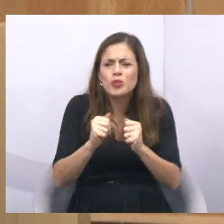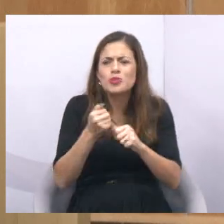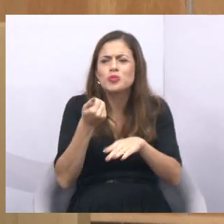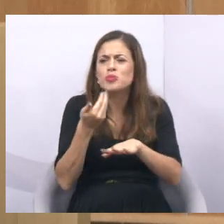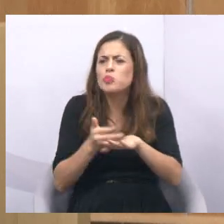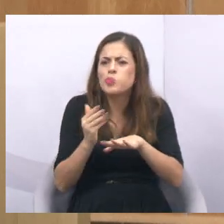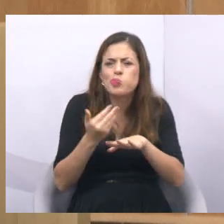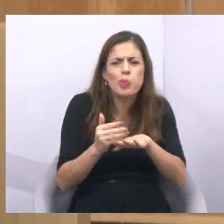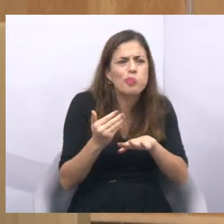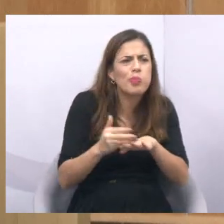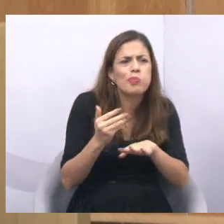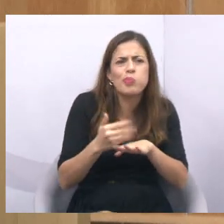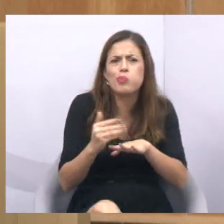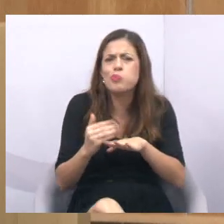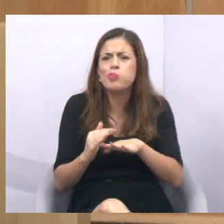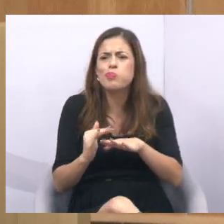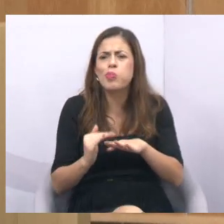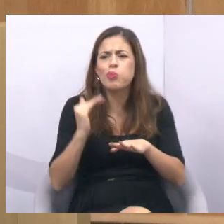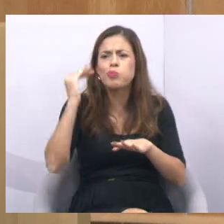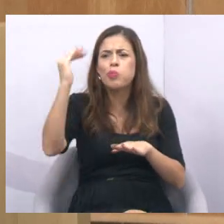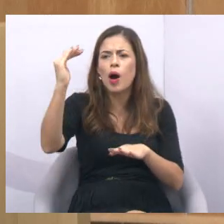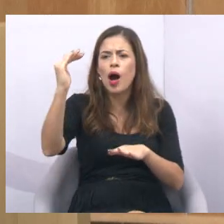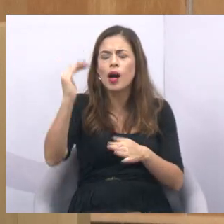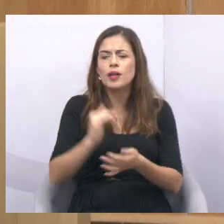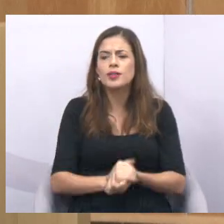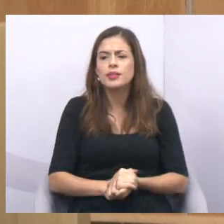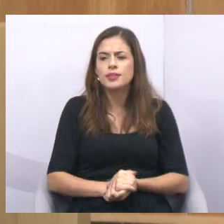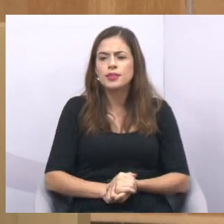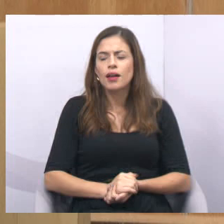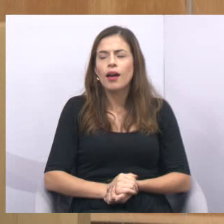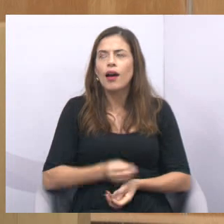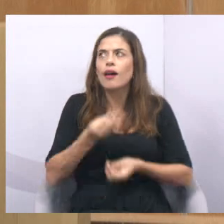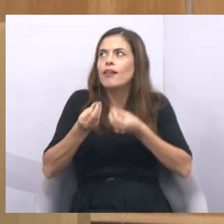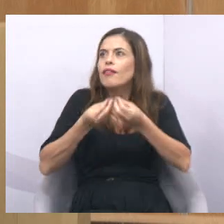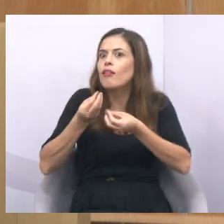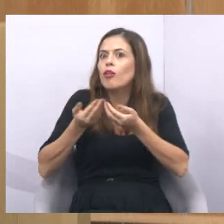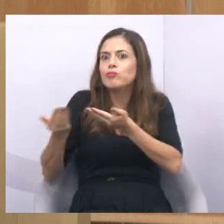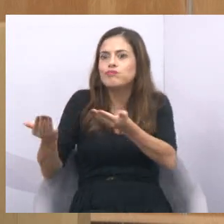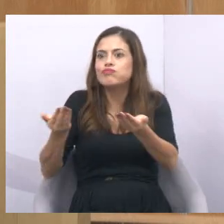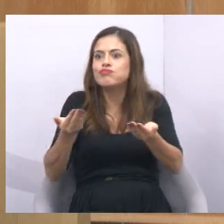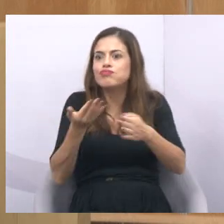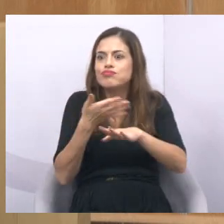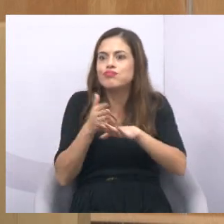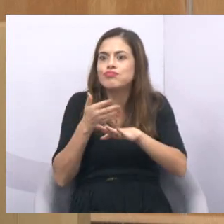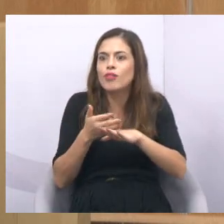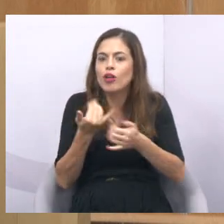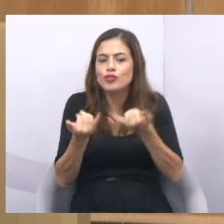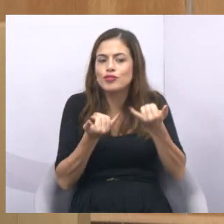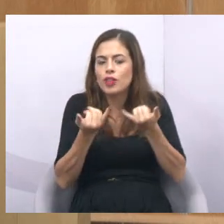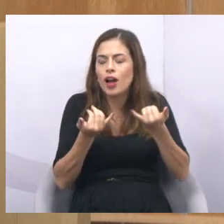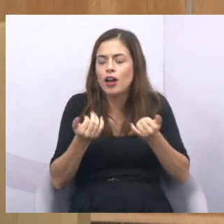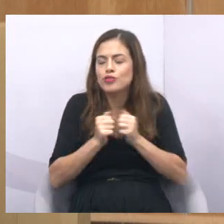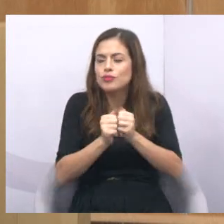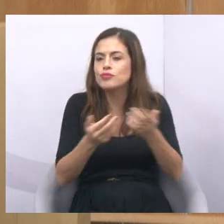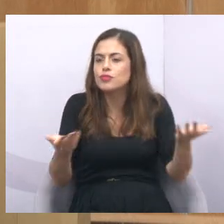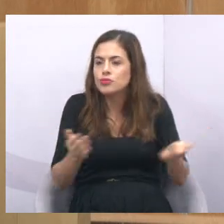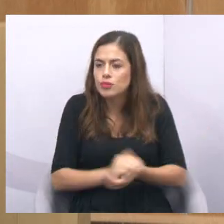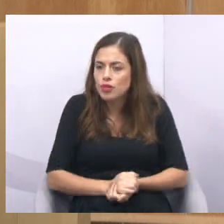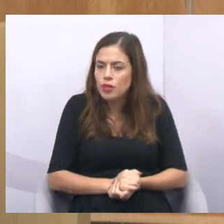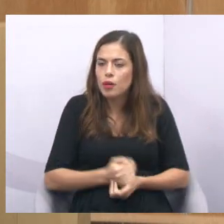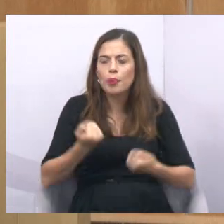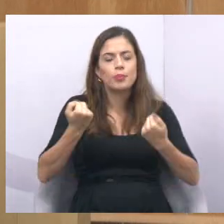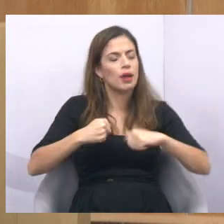num outro nível que eu, e falava: como é que eu vou jogar com esses caras aqui? Só